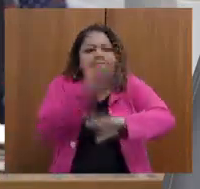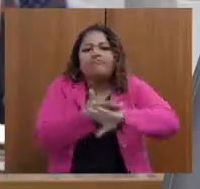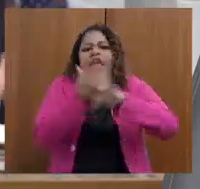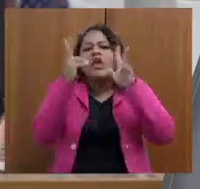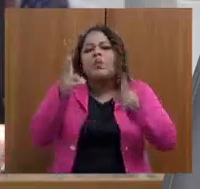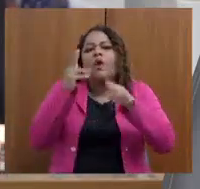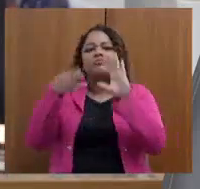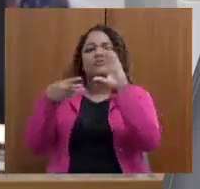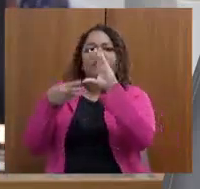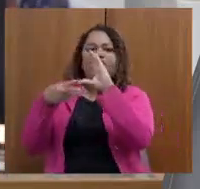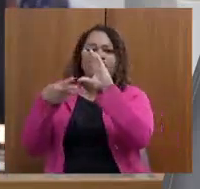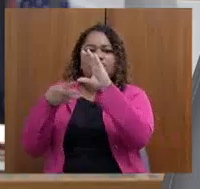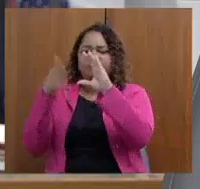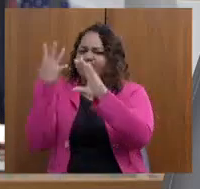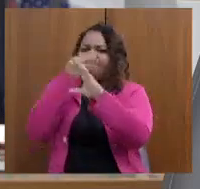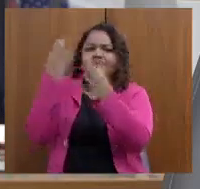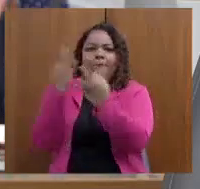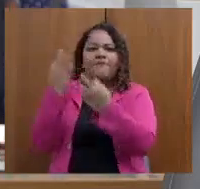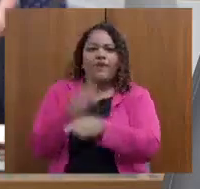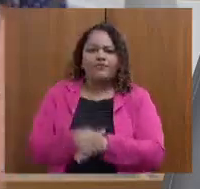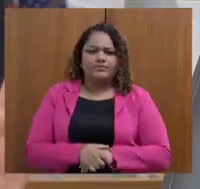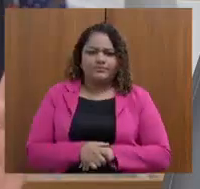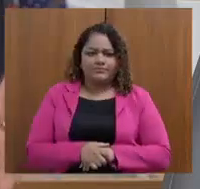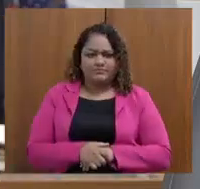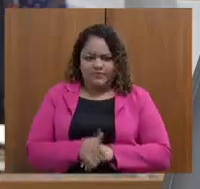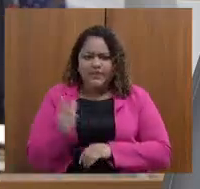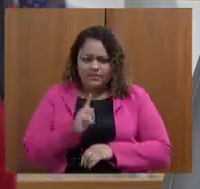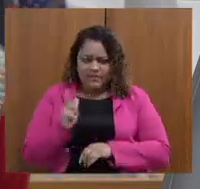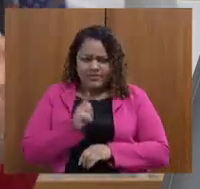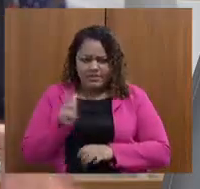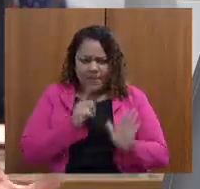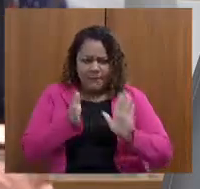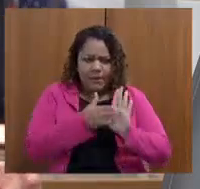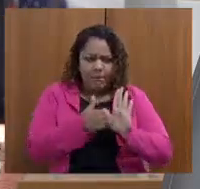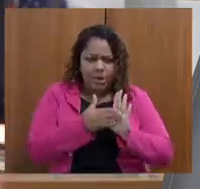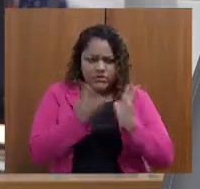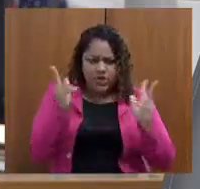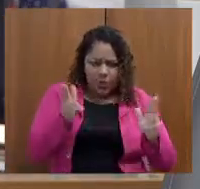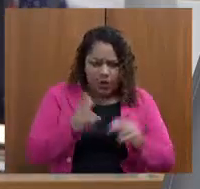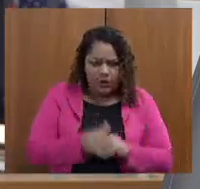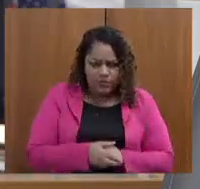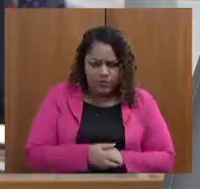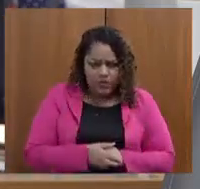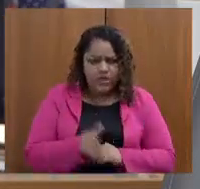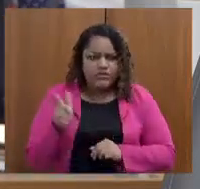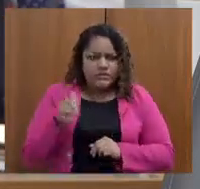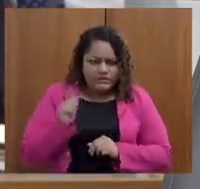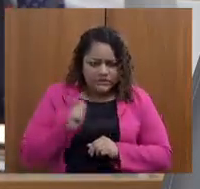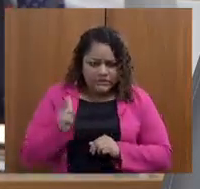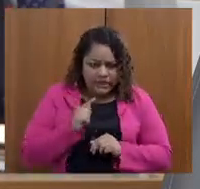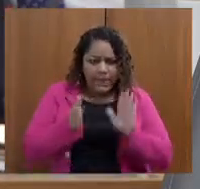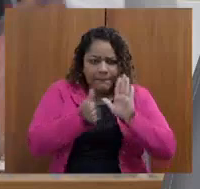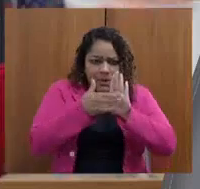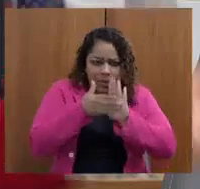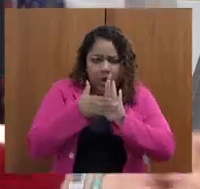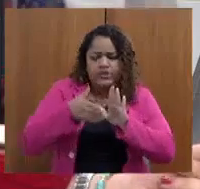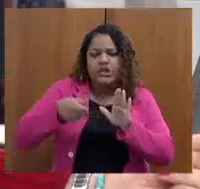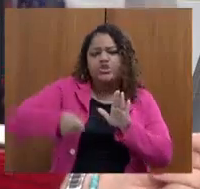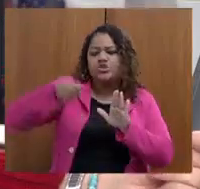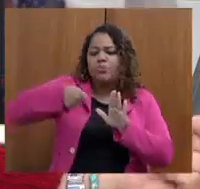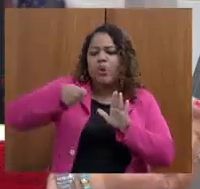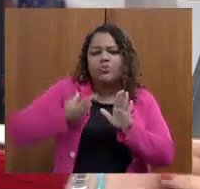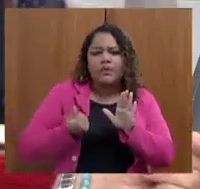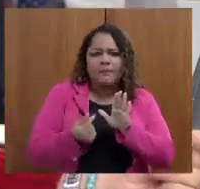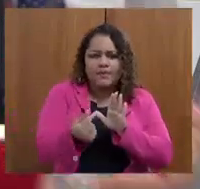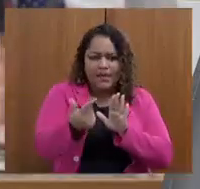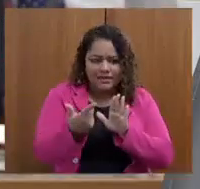tem algum modelo para isso lá tem alguma proposta de uma ampliação de Educação de tempo integral com bolsas de permanência discutimos